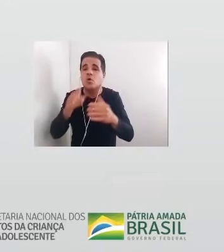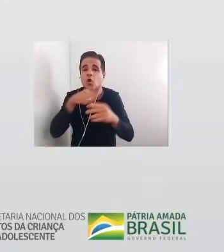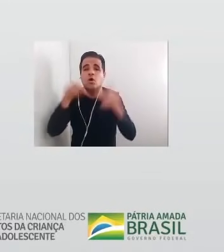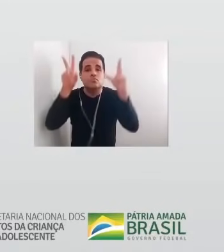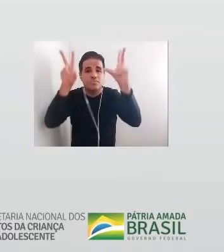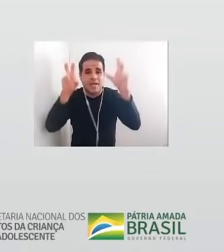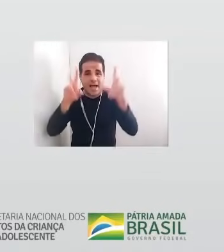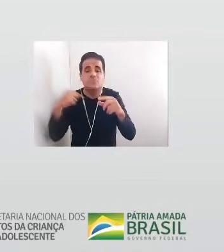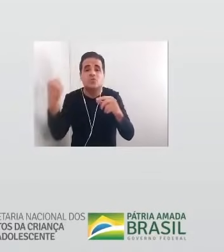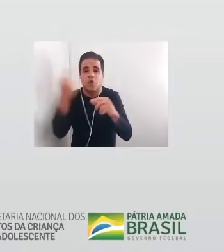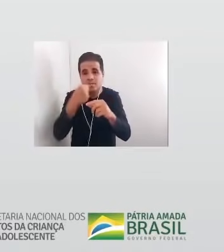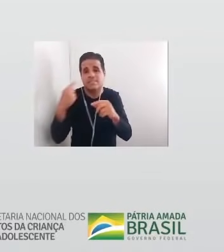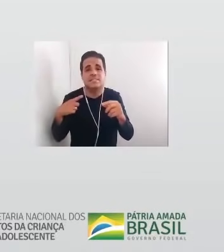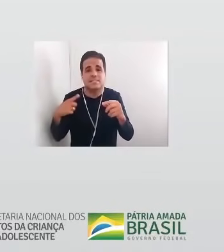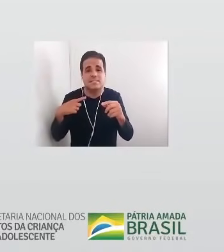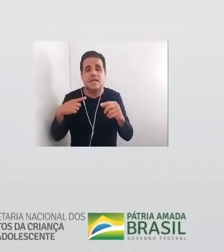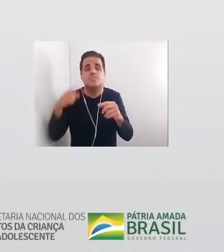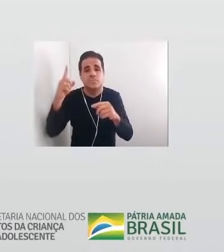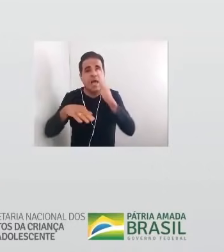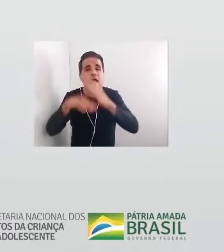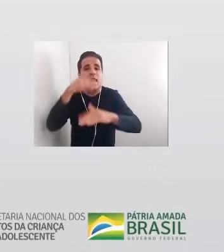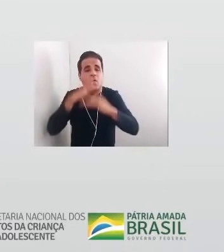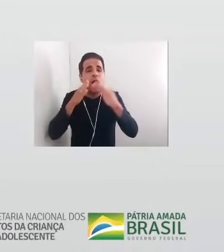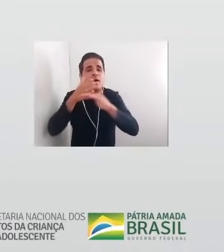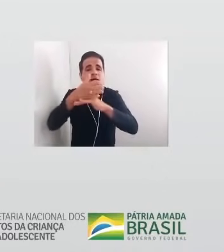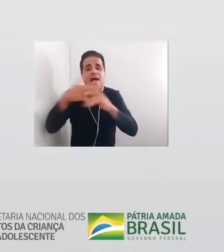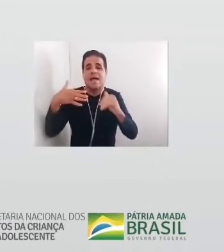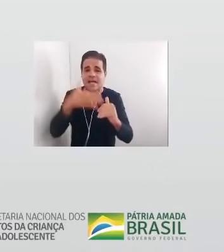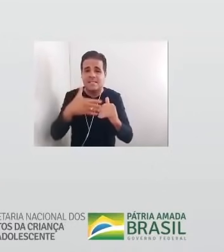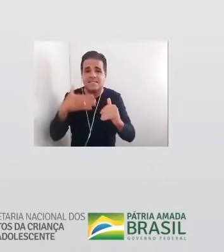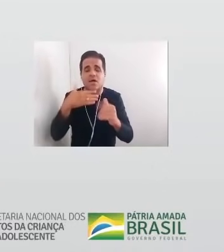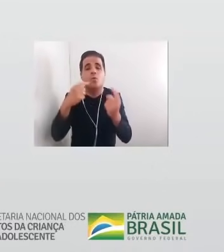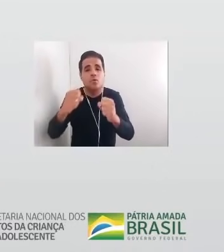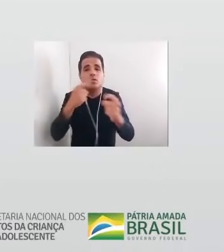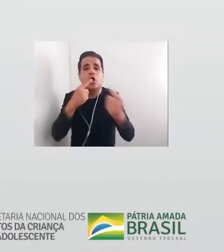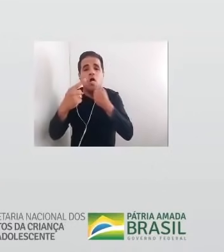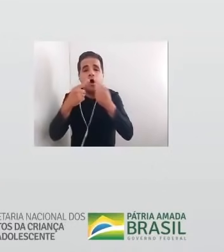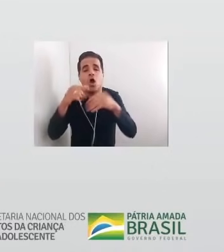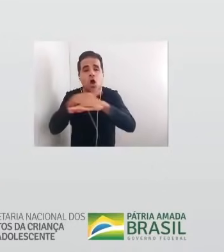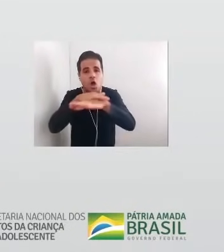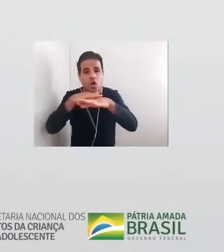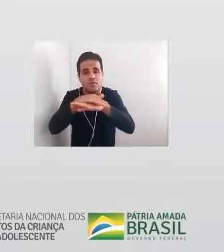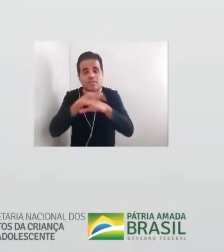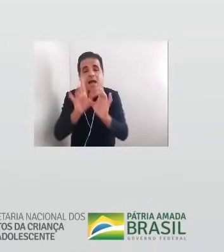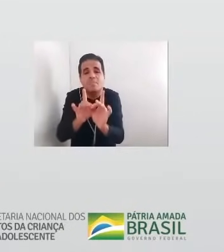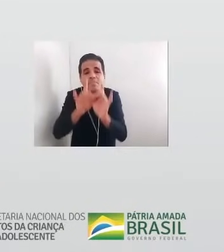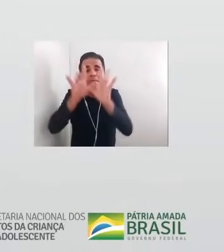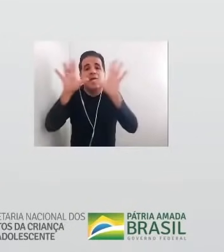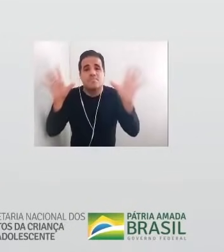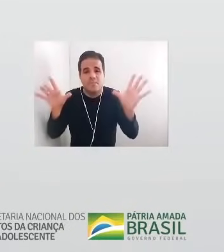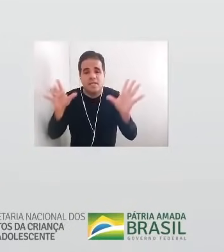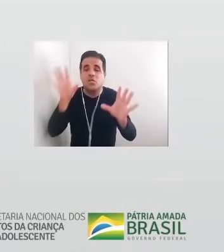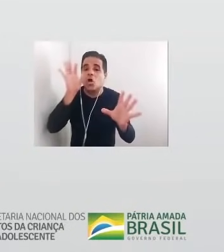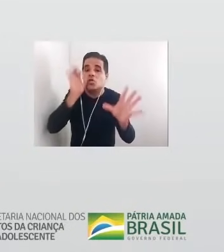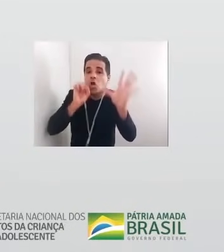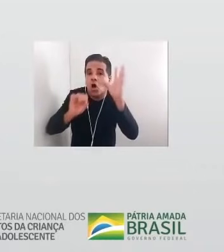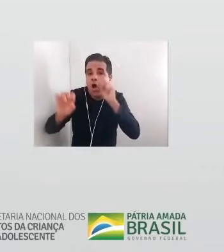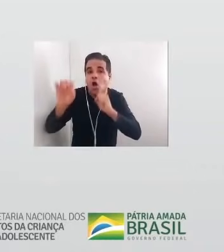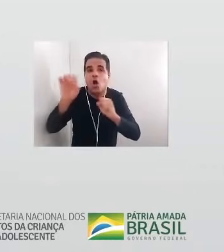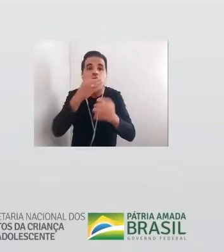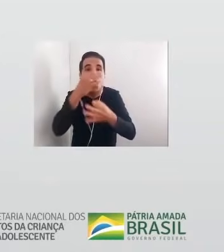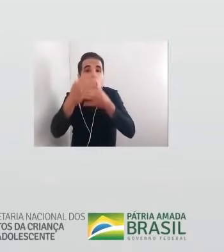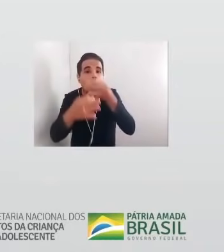relatado. É uma satisfação poder falar sobre isso ao vivo, porque permite que a gente ouça a opinião daqueles